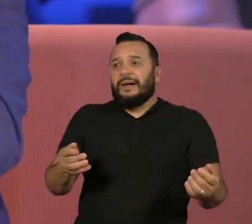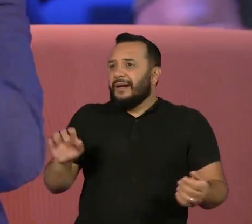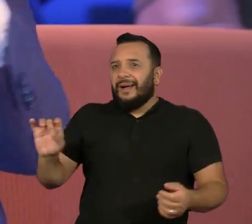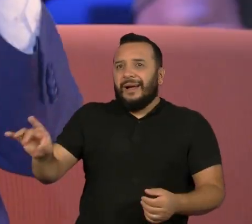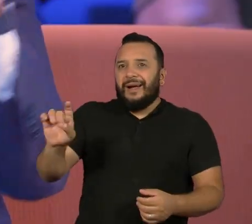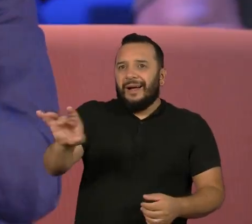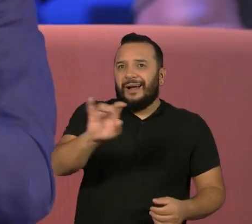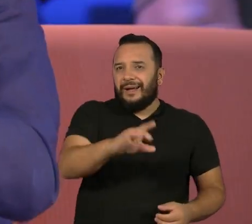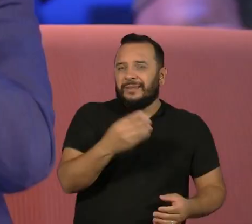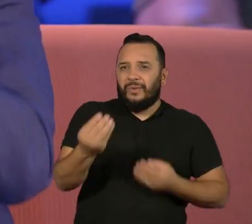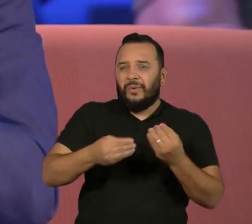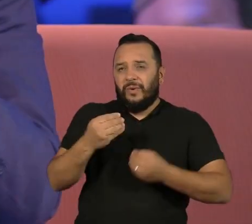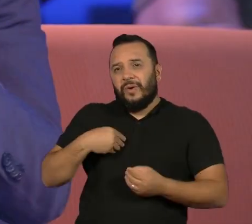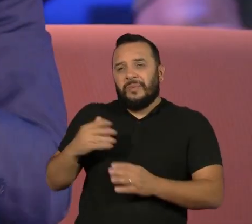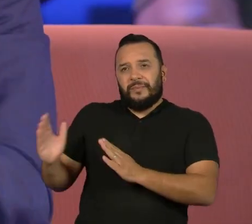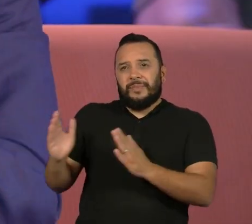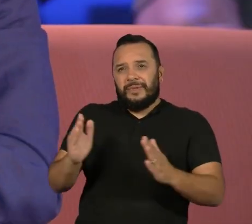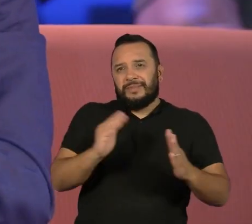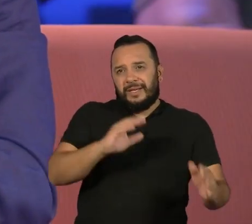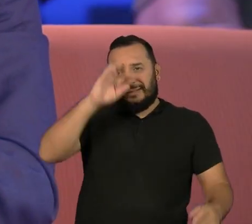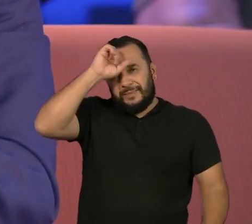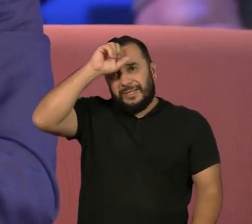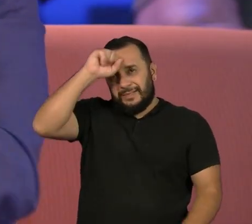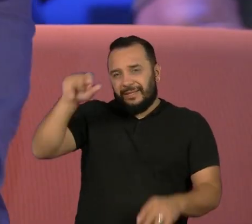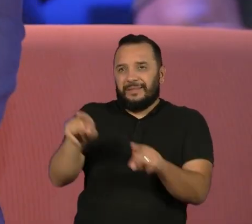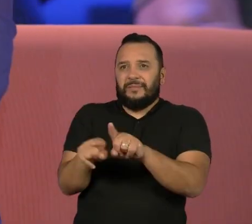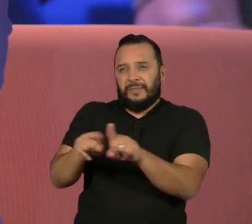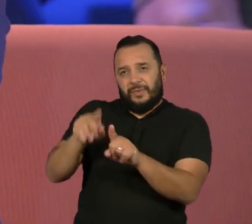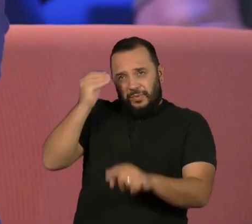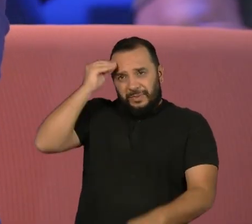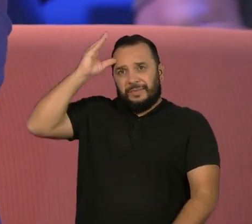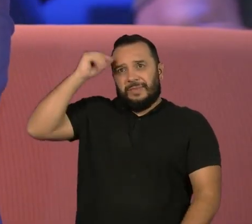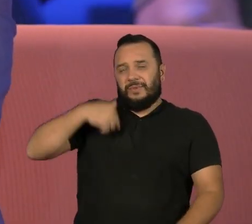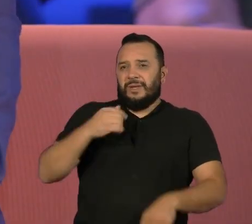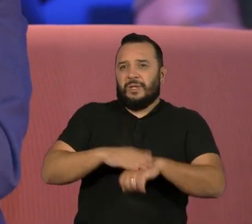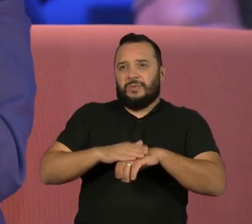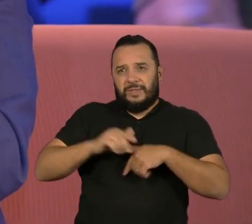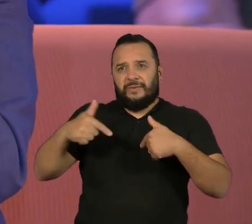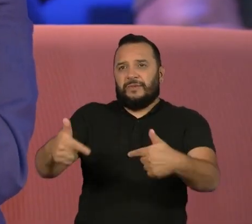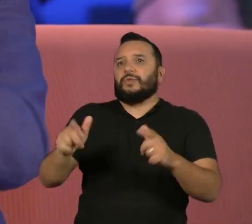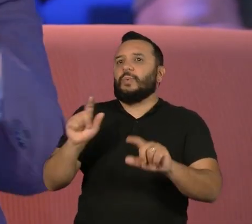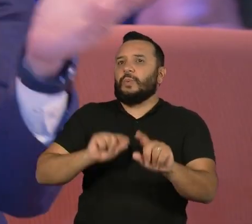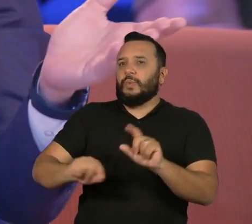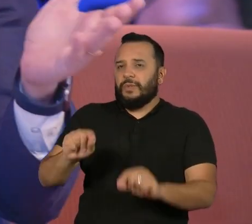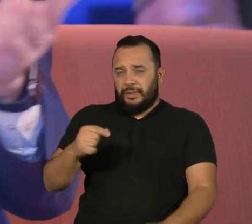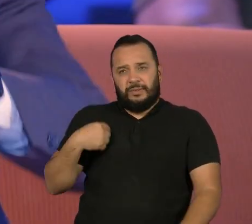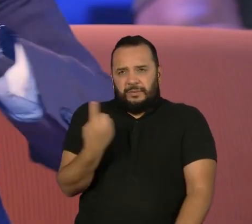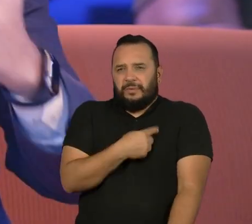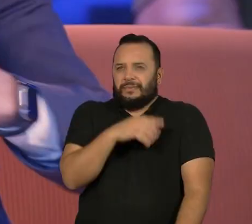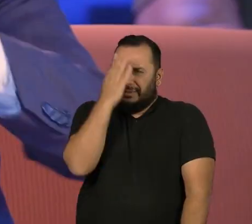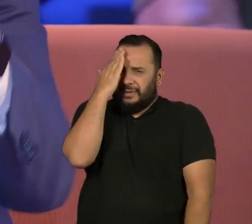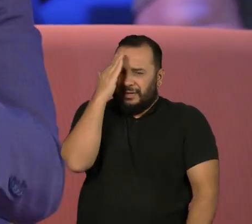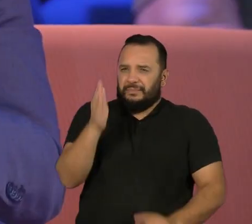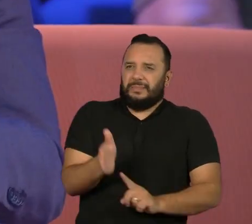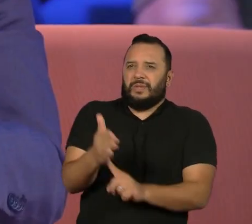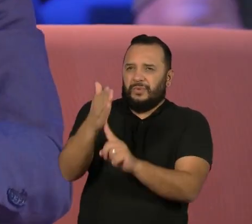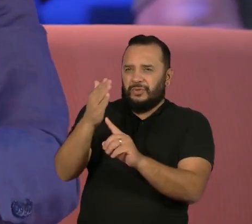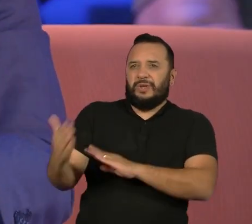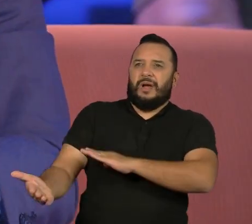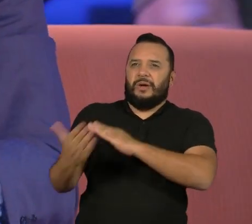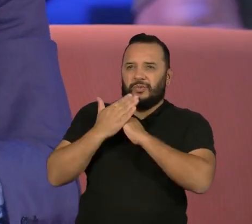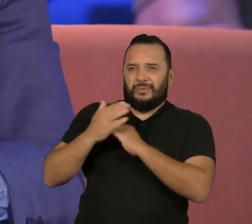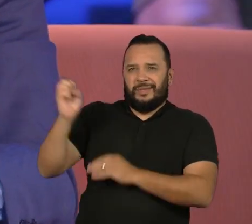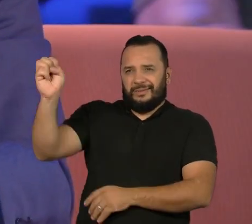aluno no seu processo de saber, no seu processo de conhecimento. E eu tenho defendido muito também que a gente sabe o quanto que a tecnologia pode nos